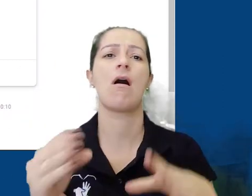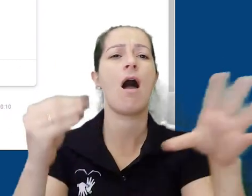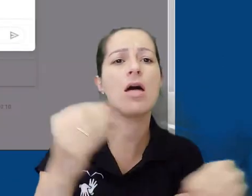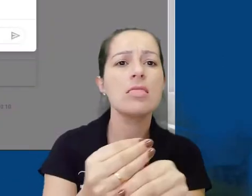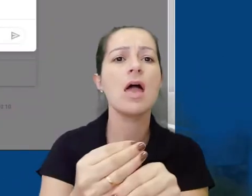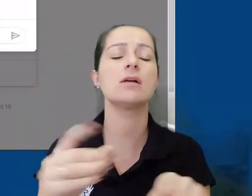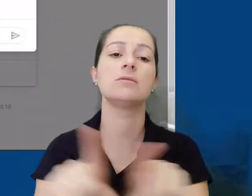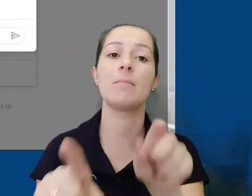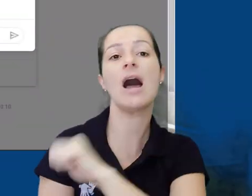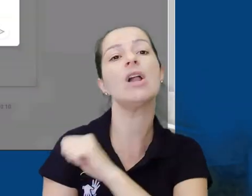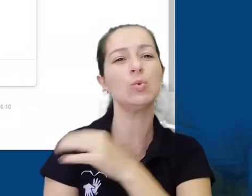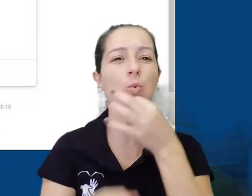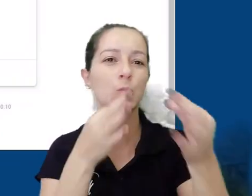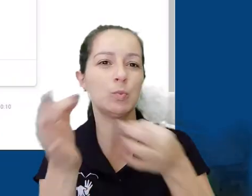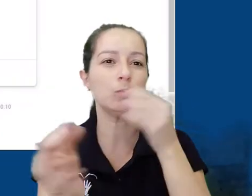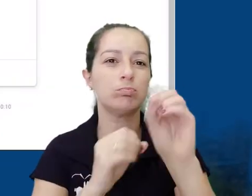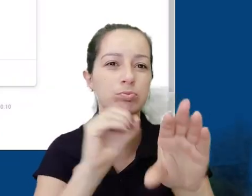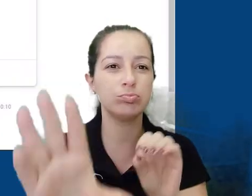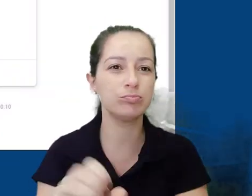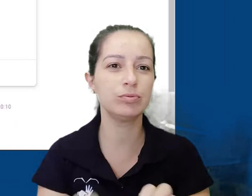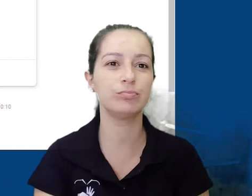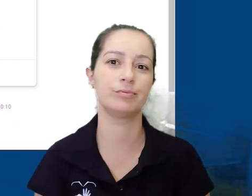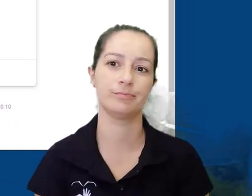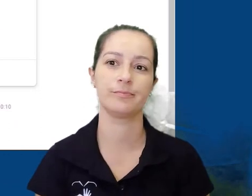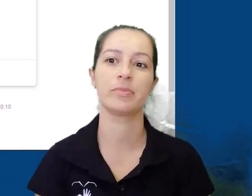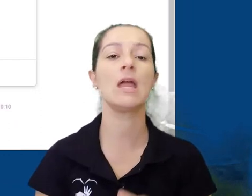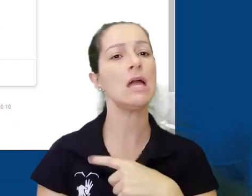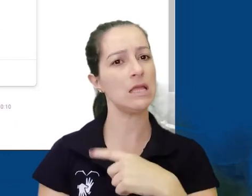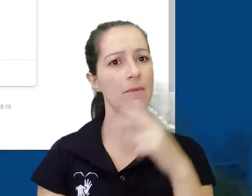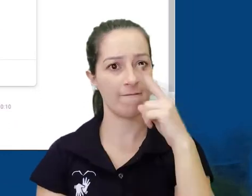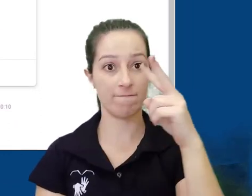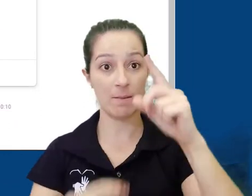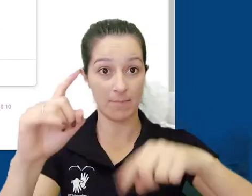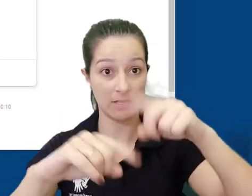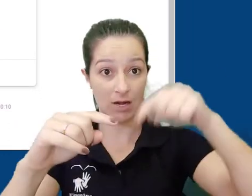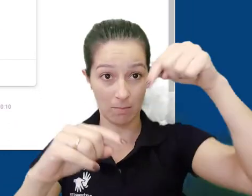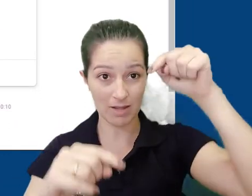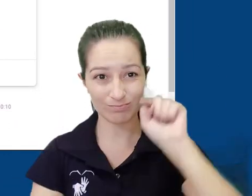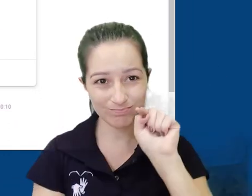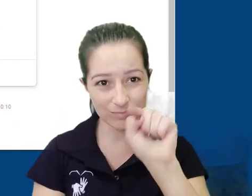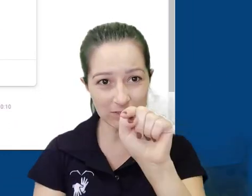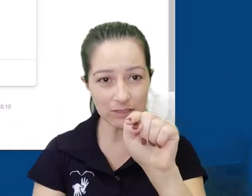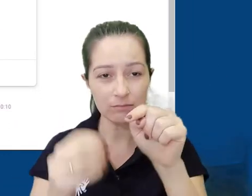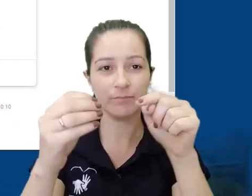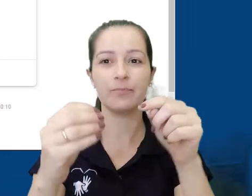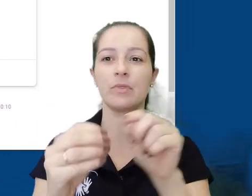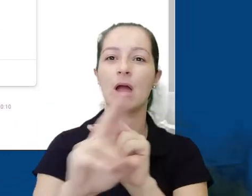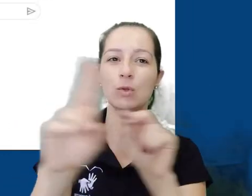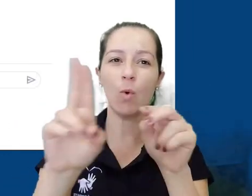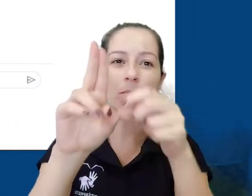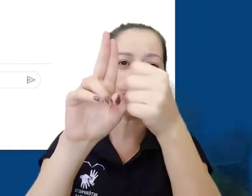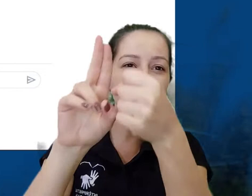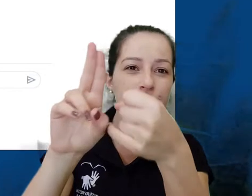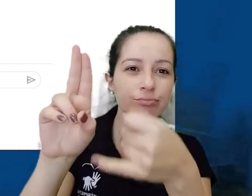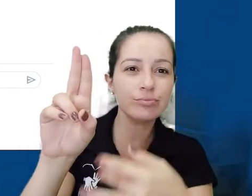isso comentários da turma se houver abaixo o anexo do material também é o botão ver material no canto inferior esquerdo desta sessão